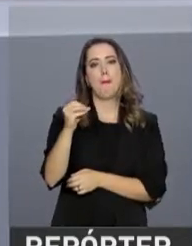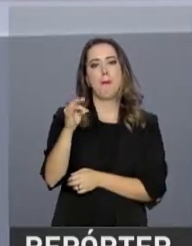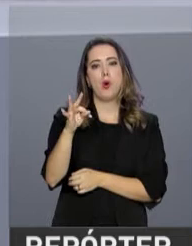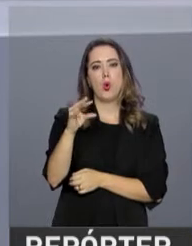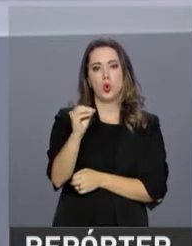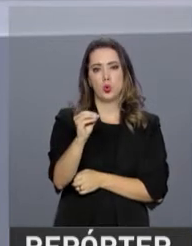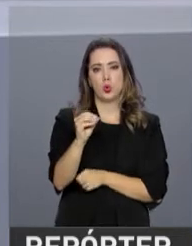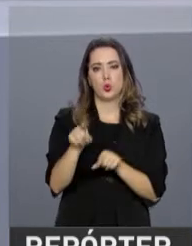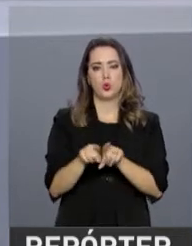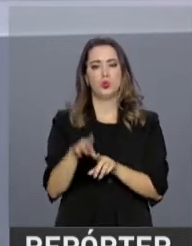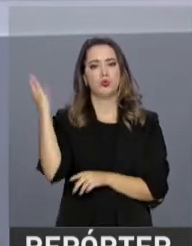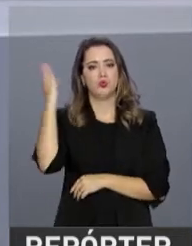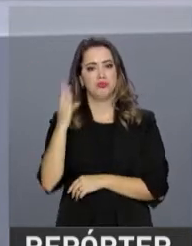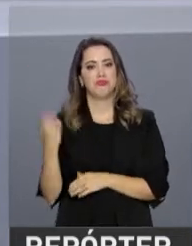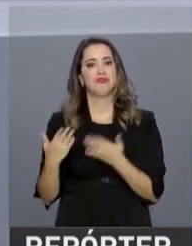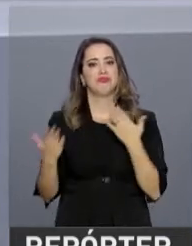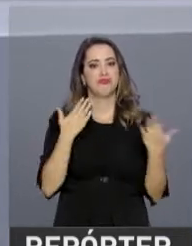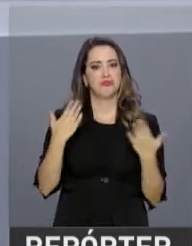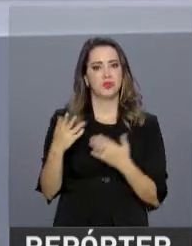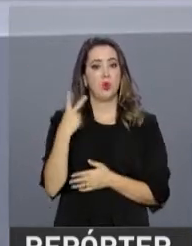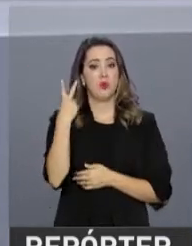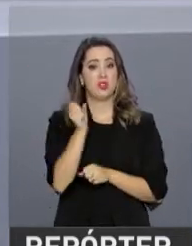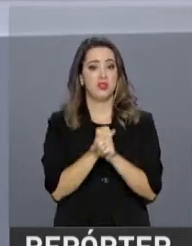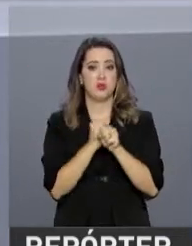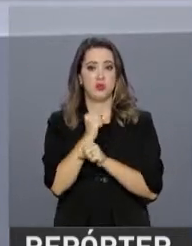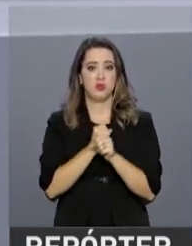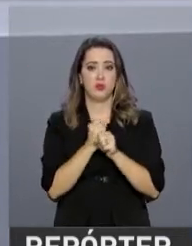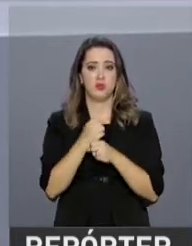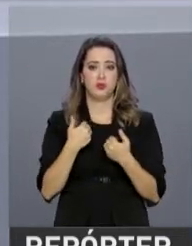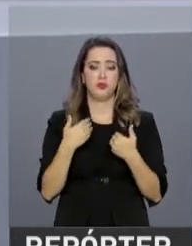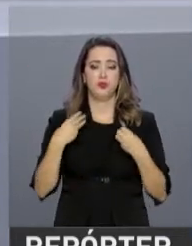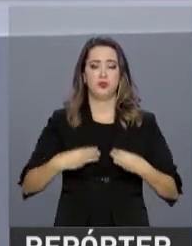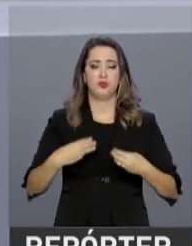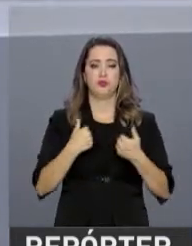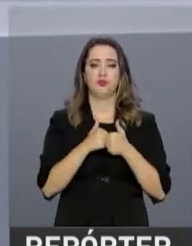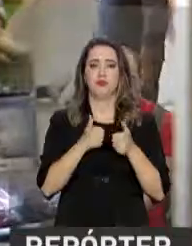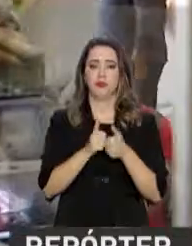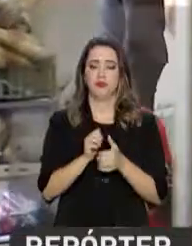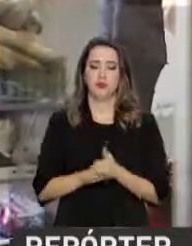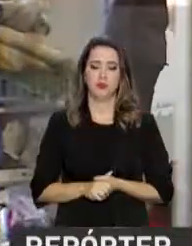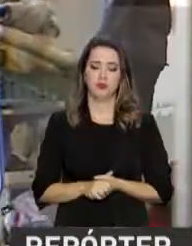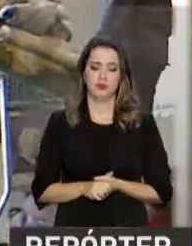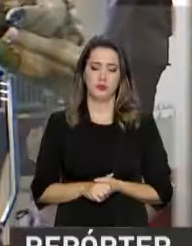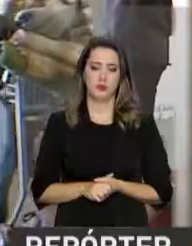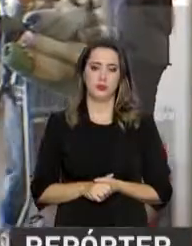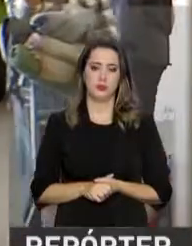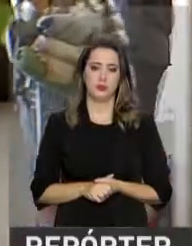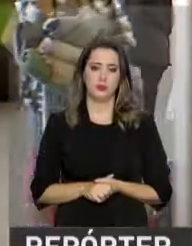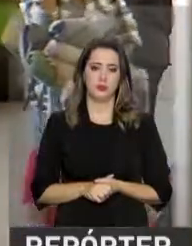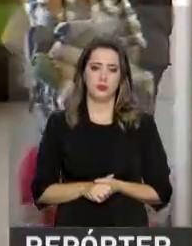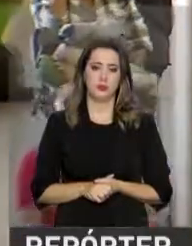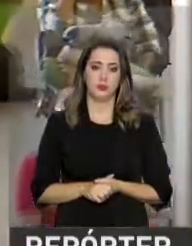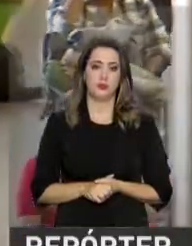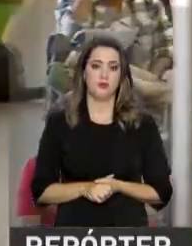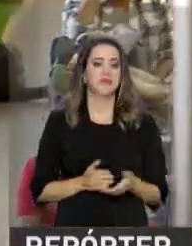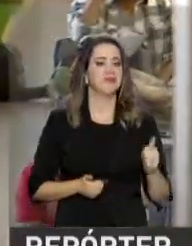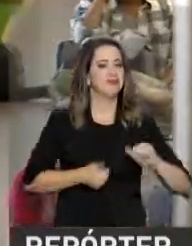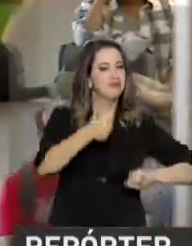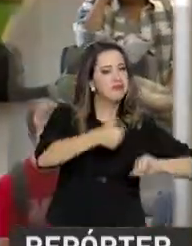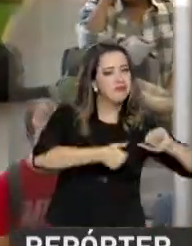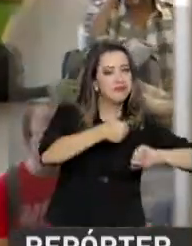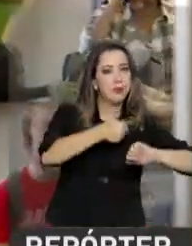esse é o balanço das ações dos últimos dois anos do ministério dos transportes com índices de aprovação